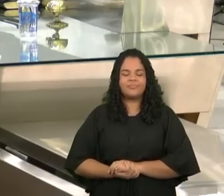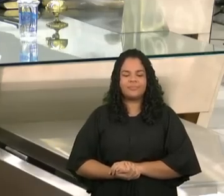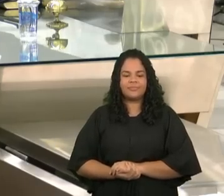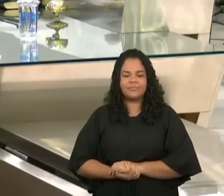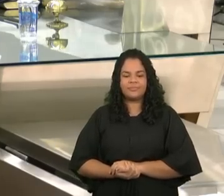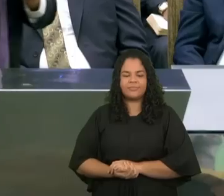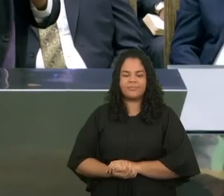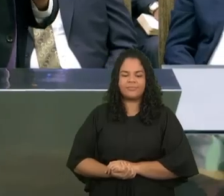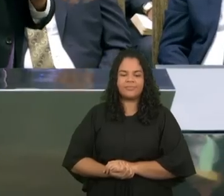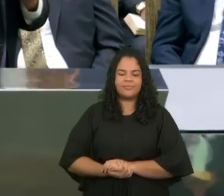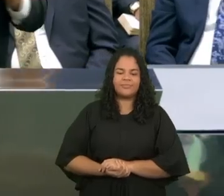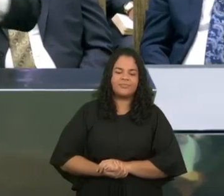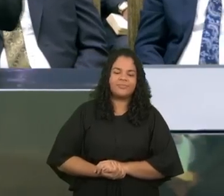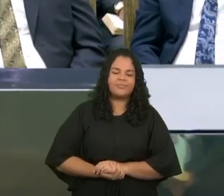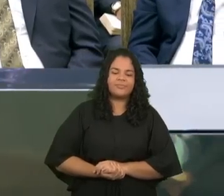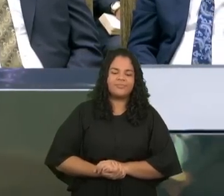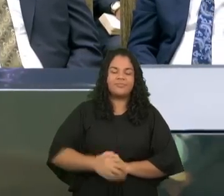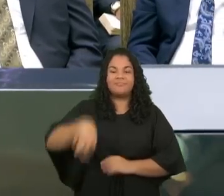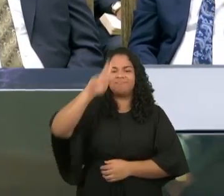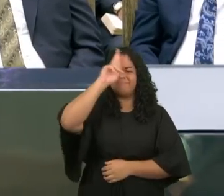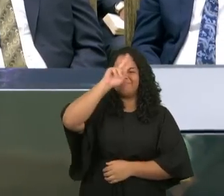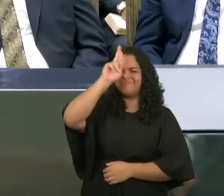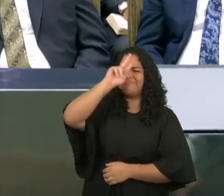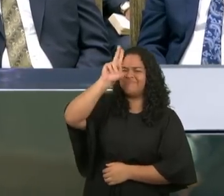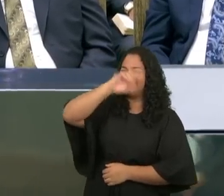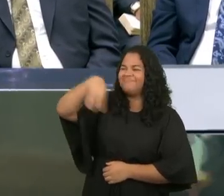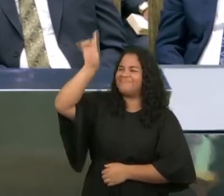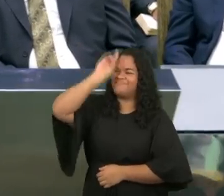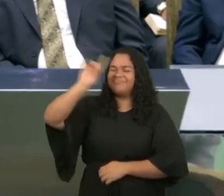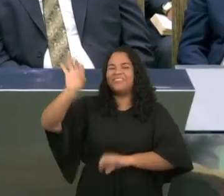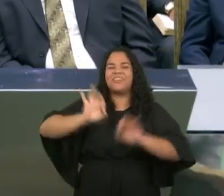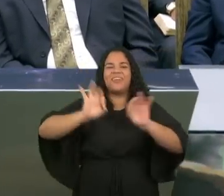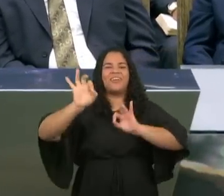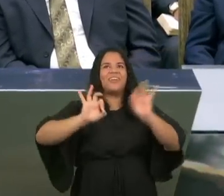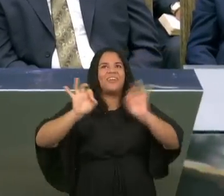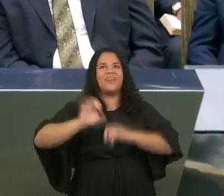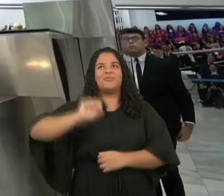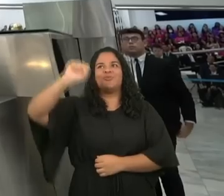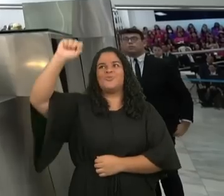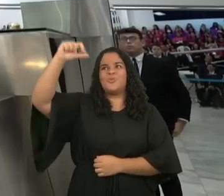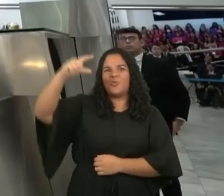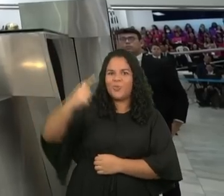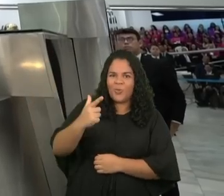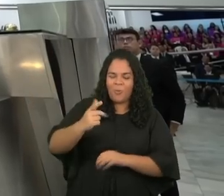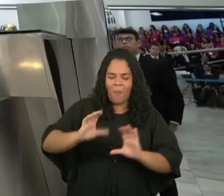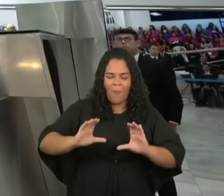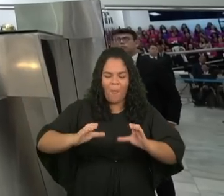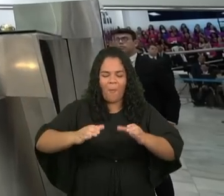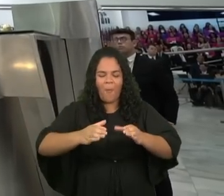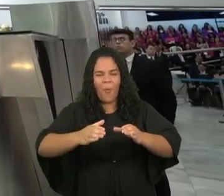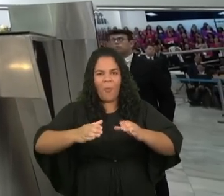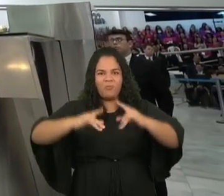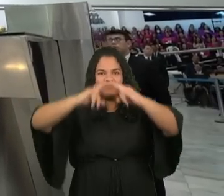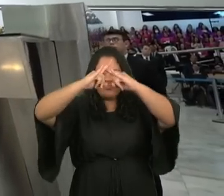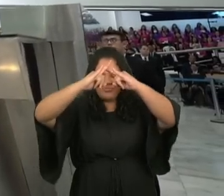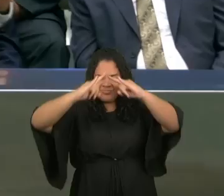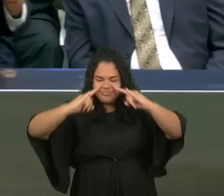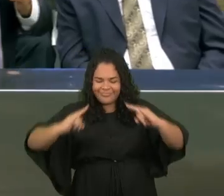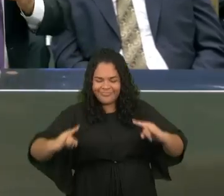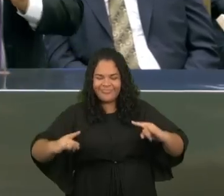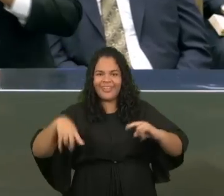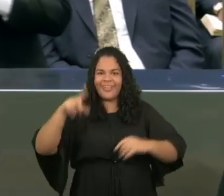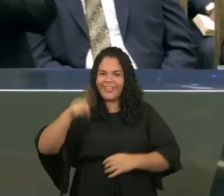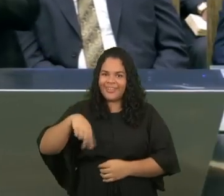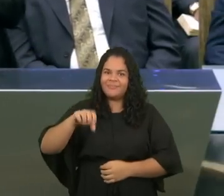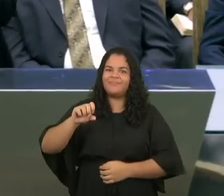como é o nome? Não, o outro nome? Hein? Sistema solar. Você está ainda lá no sistema